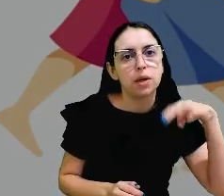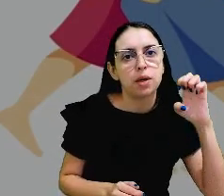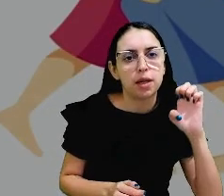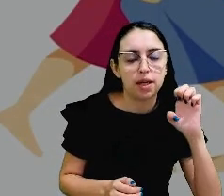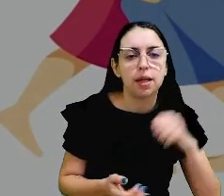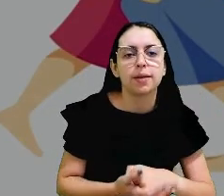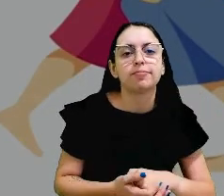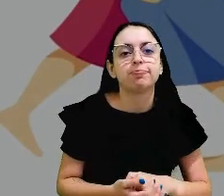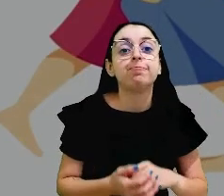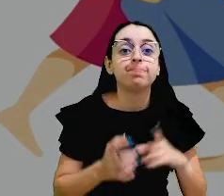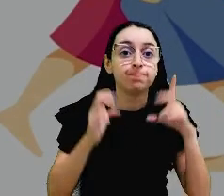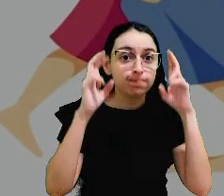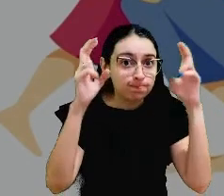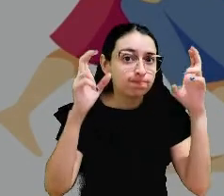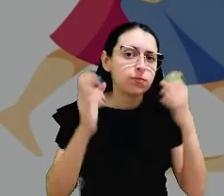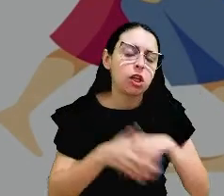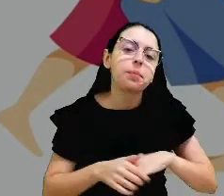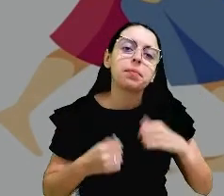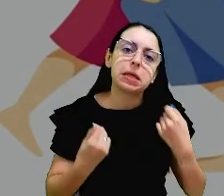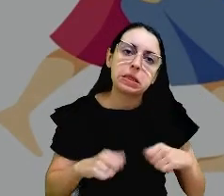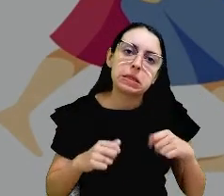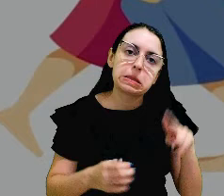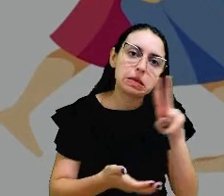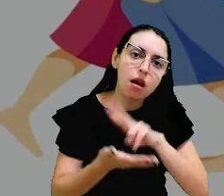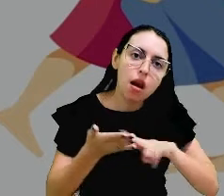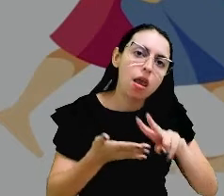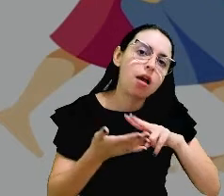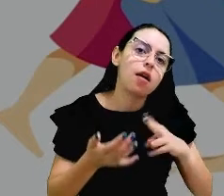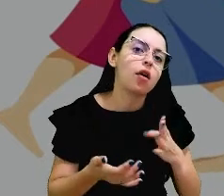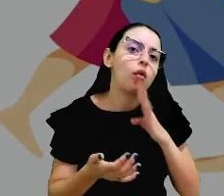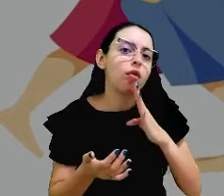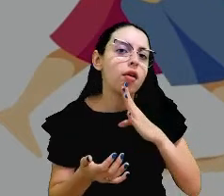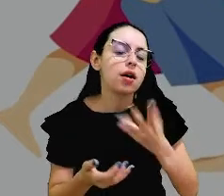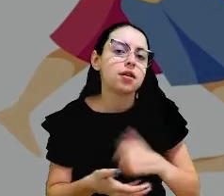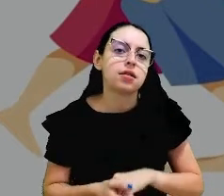muito interessante, que eu acho que a gente deve ler, deve conhecer.